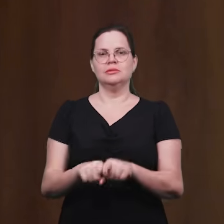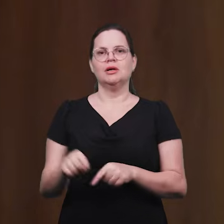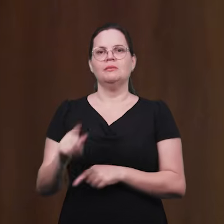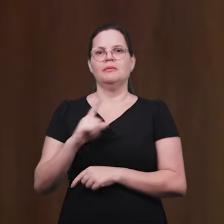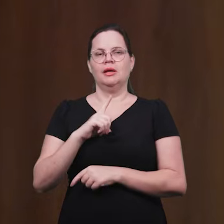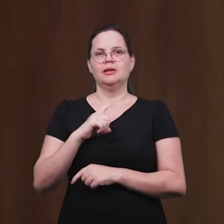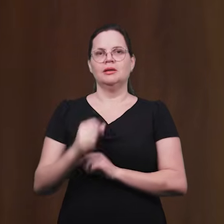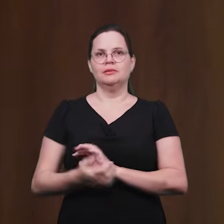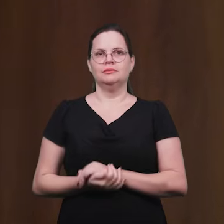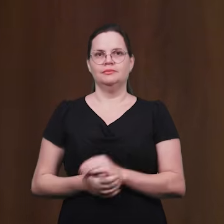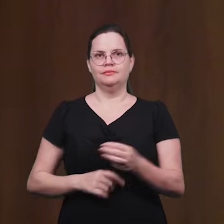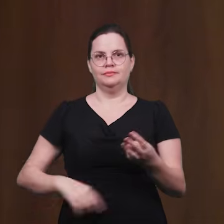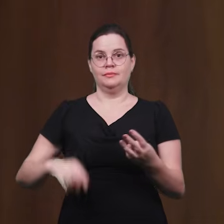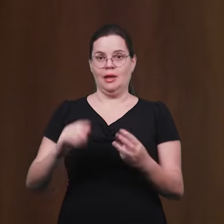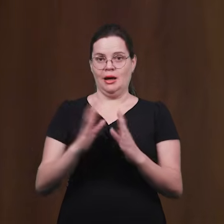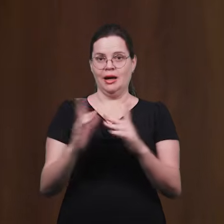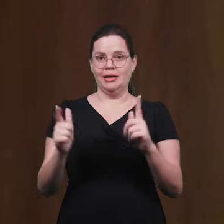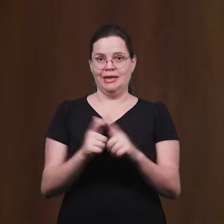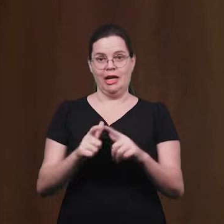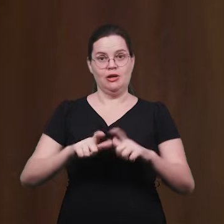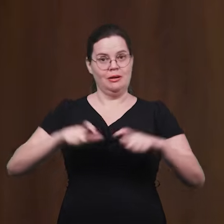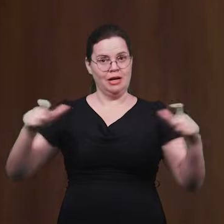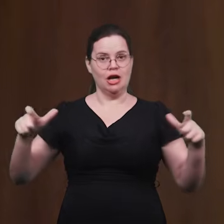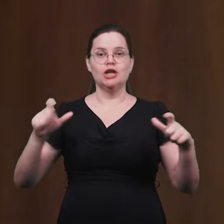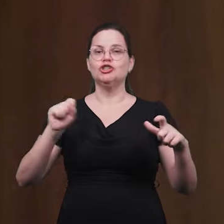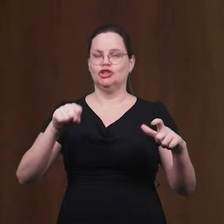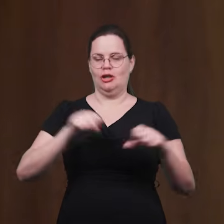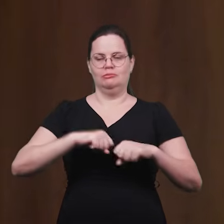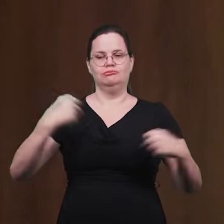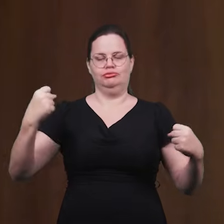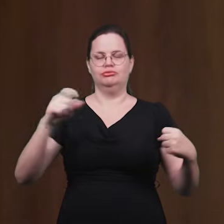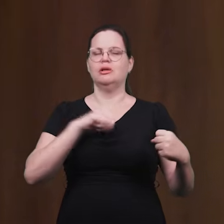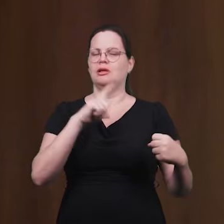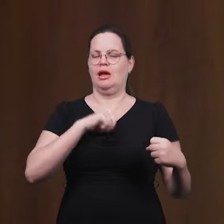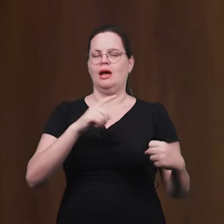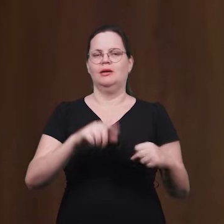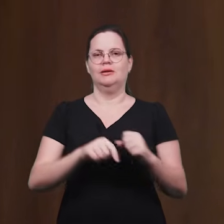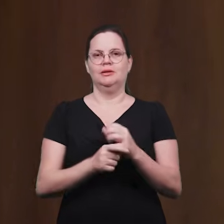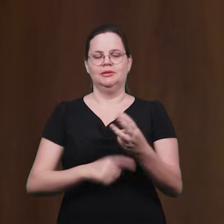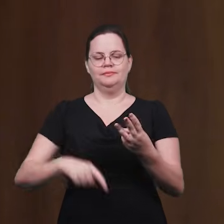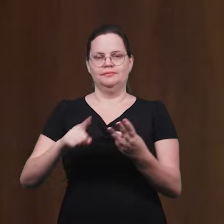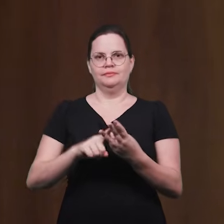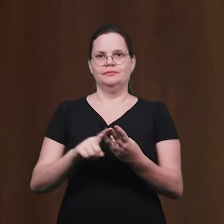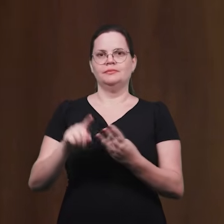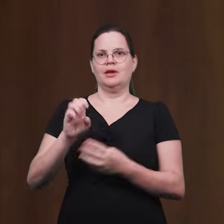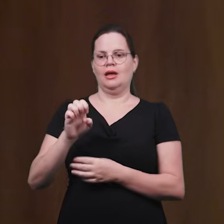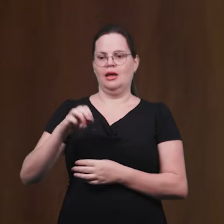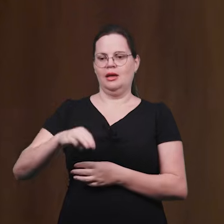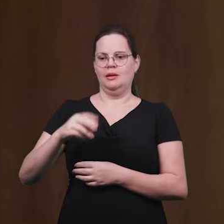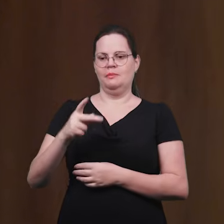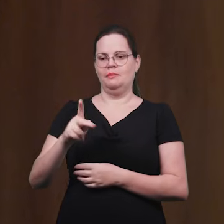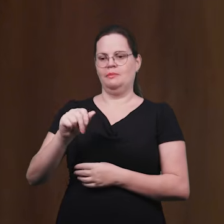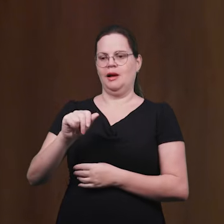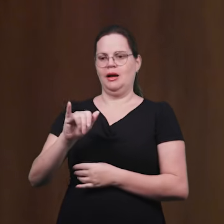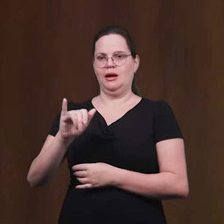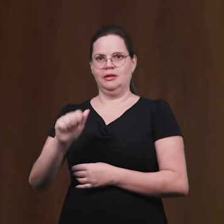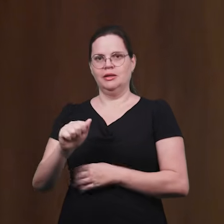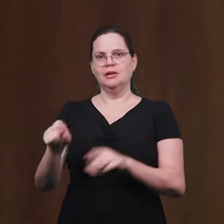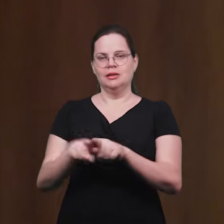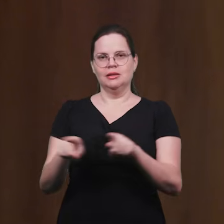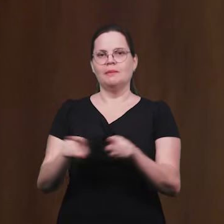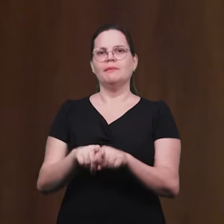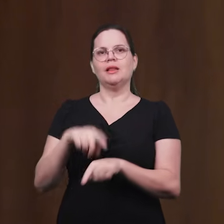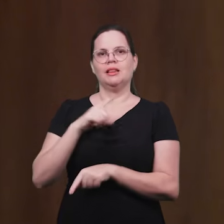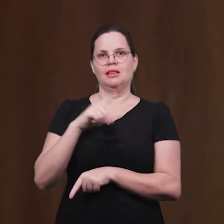La Julia Tormeiro, temos uma igreja maior. Temos em Paia,